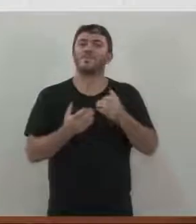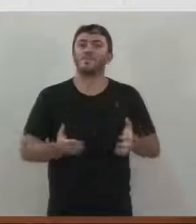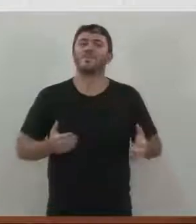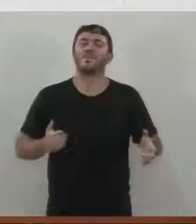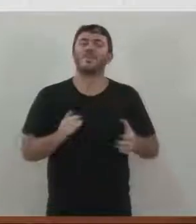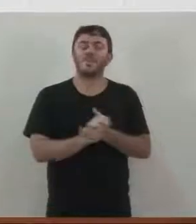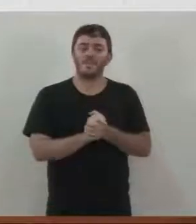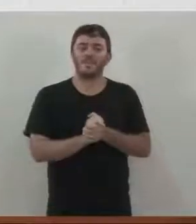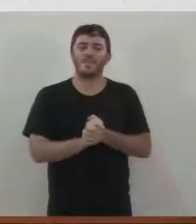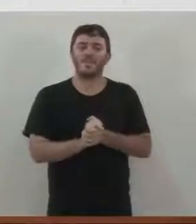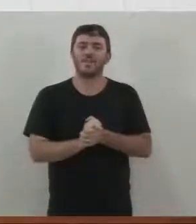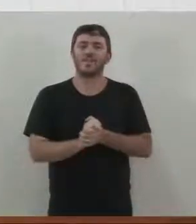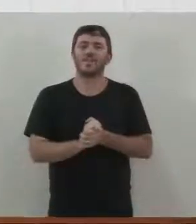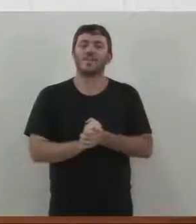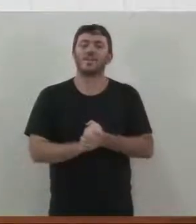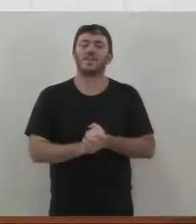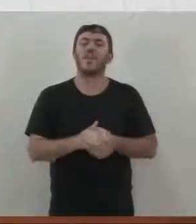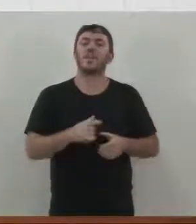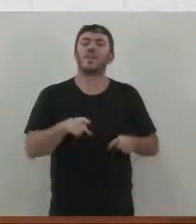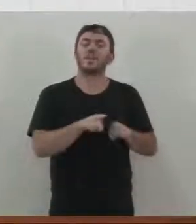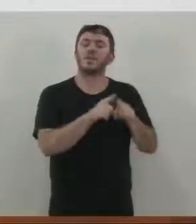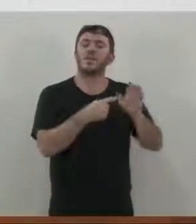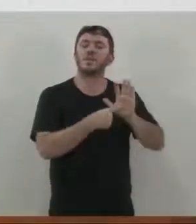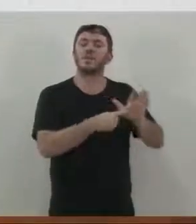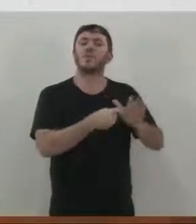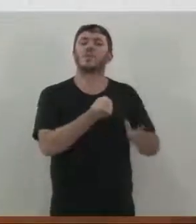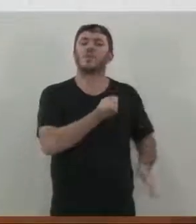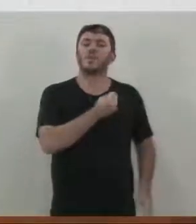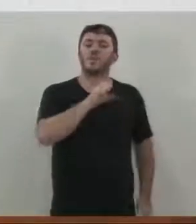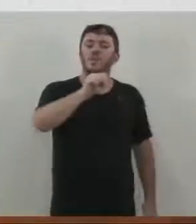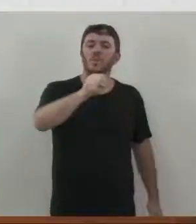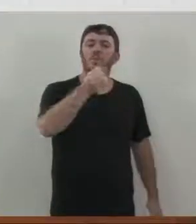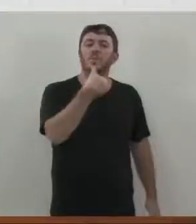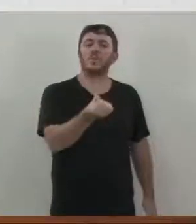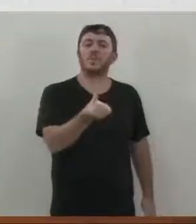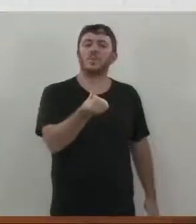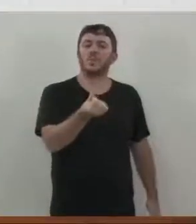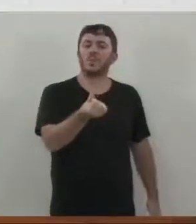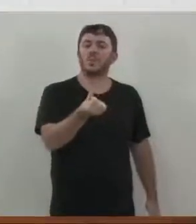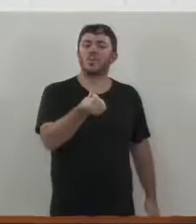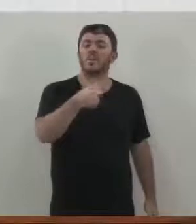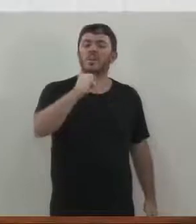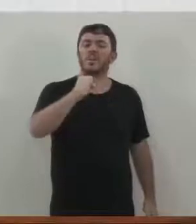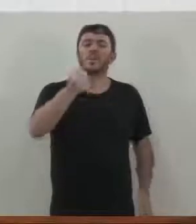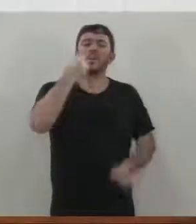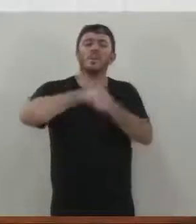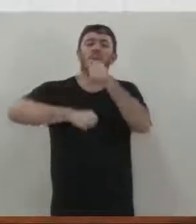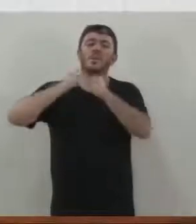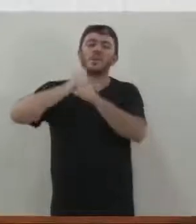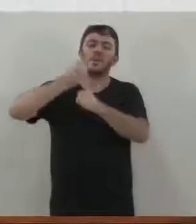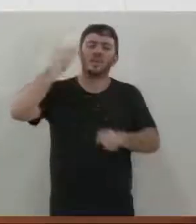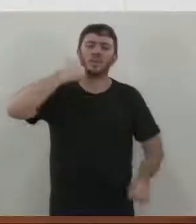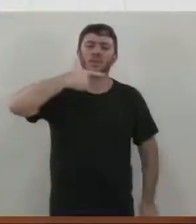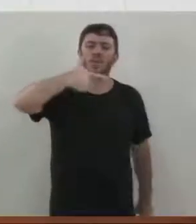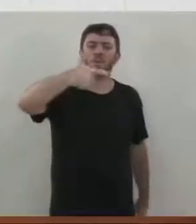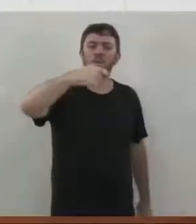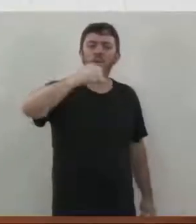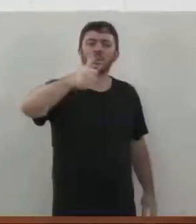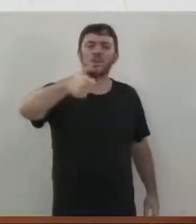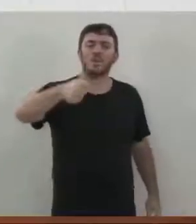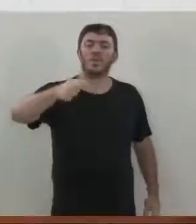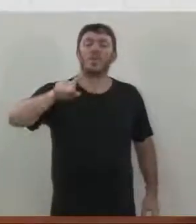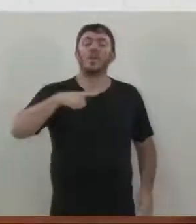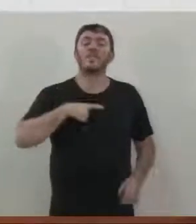também, indicação 861/2017, o semáforo ali junto ao